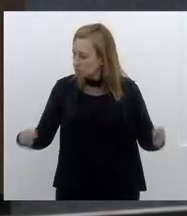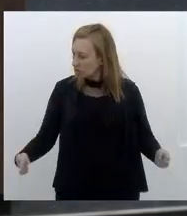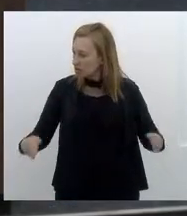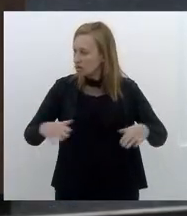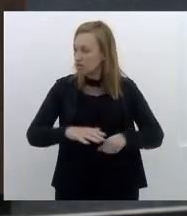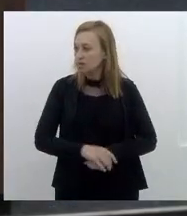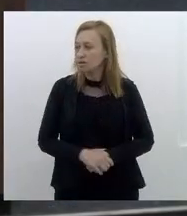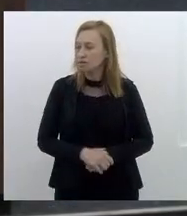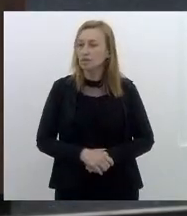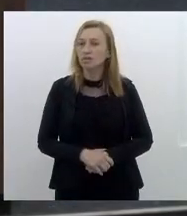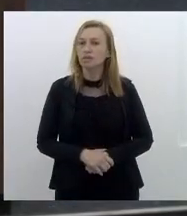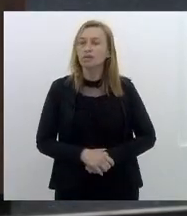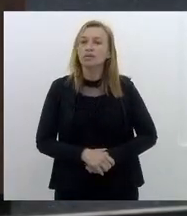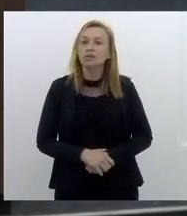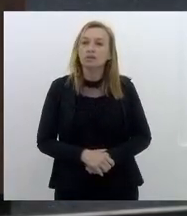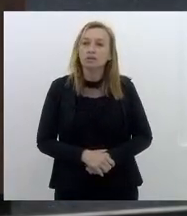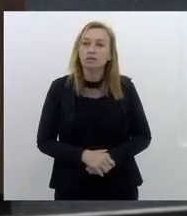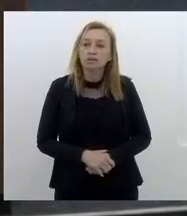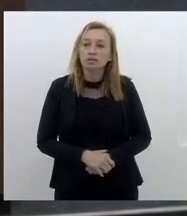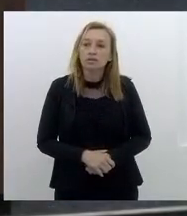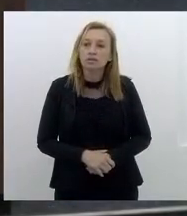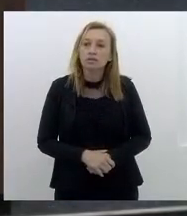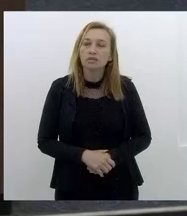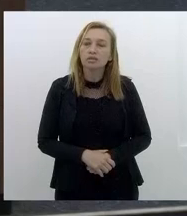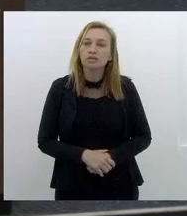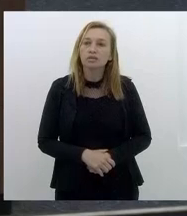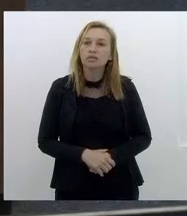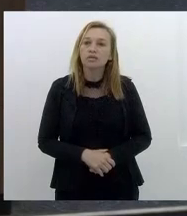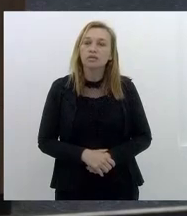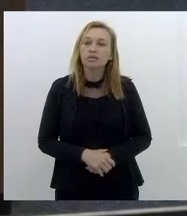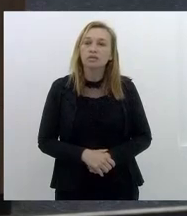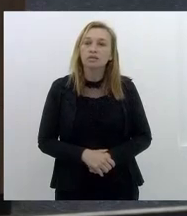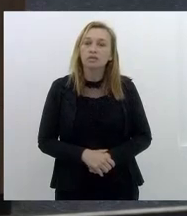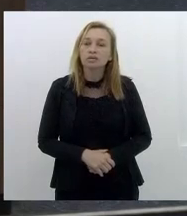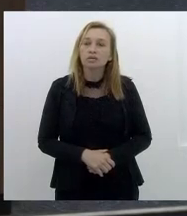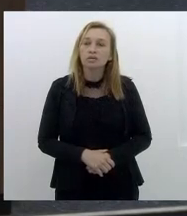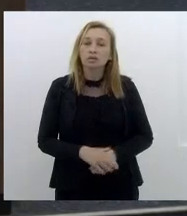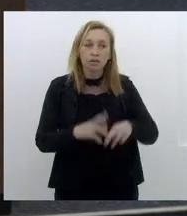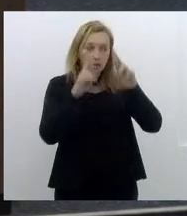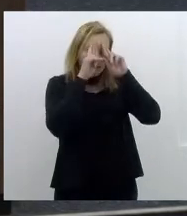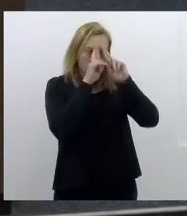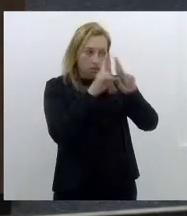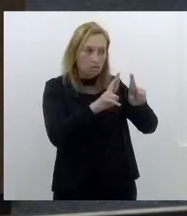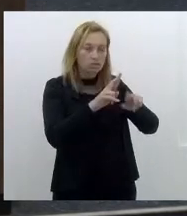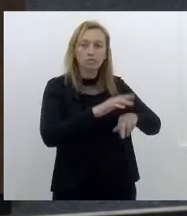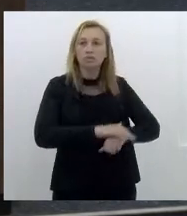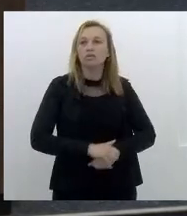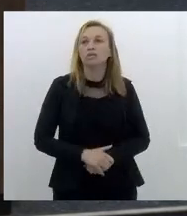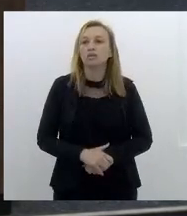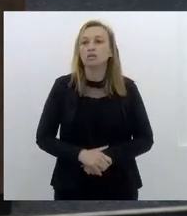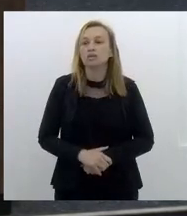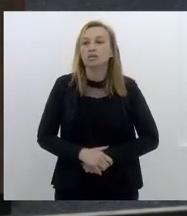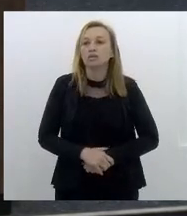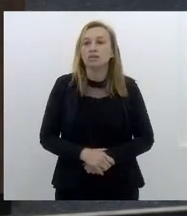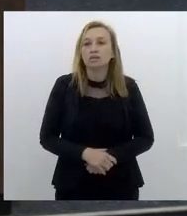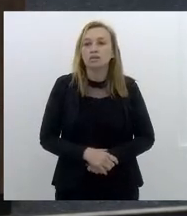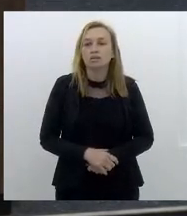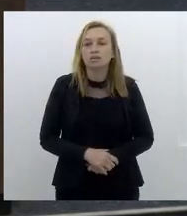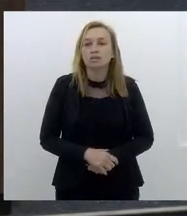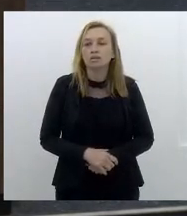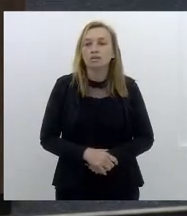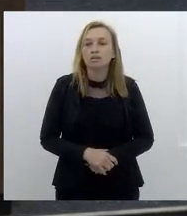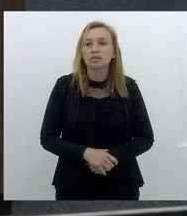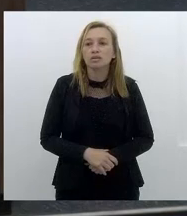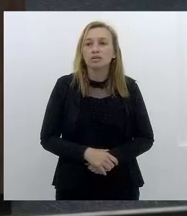deputados e deputadas e demais servidores respeito Essa é a palavra de